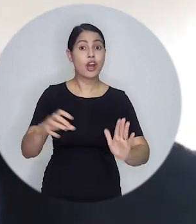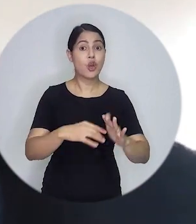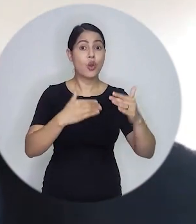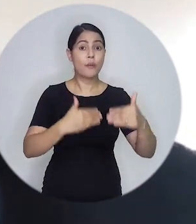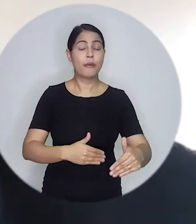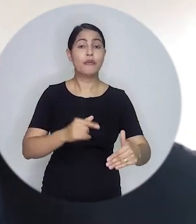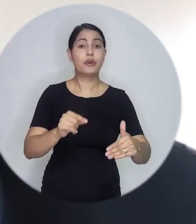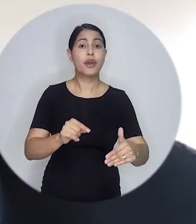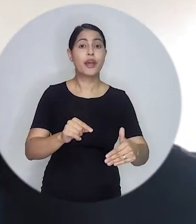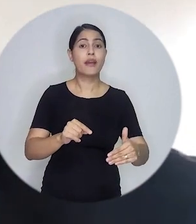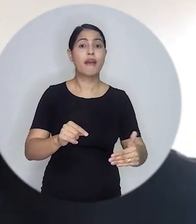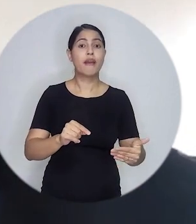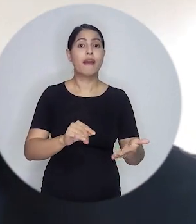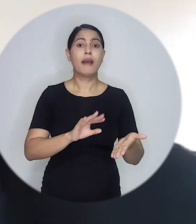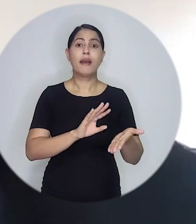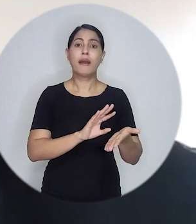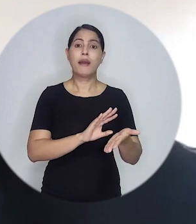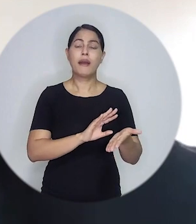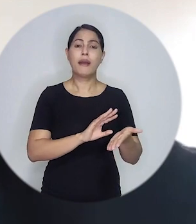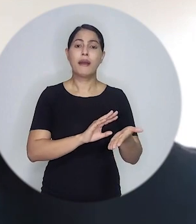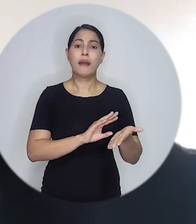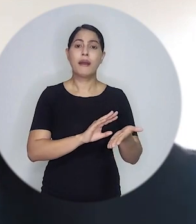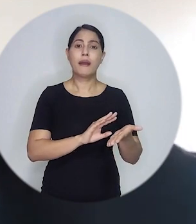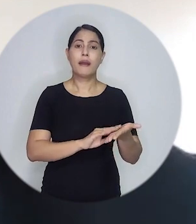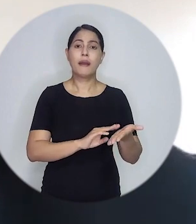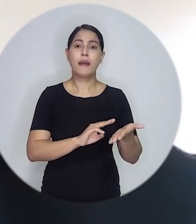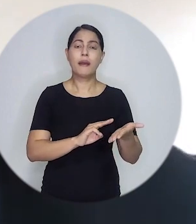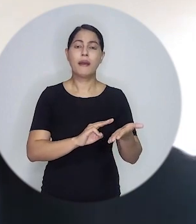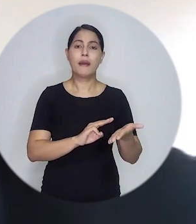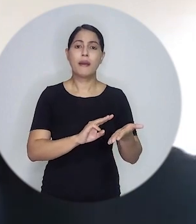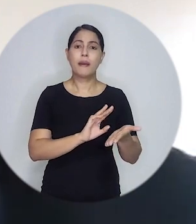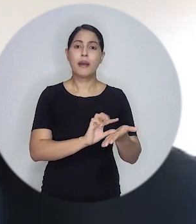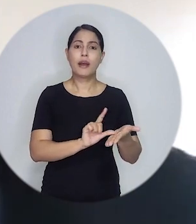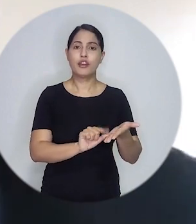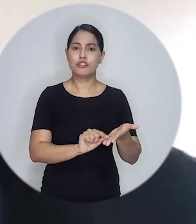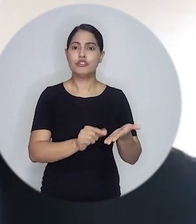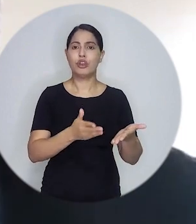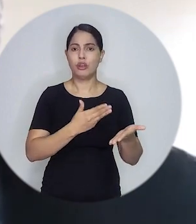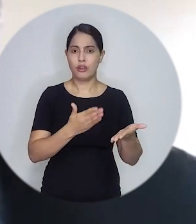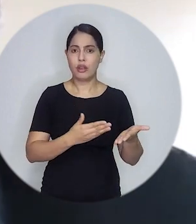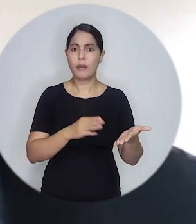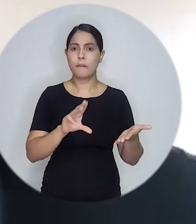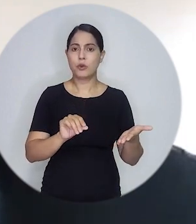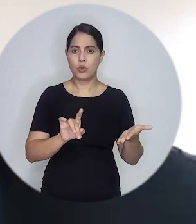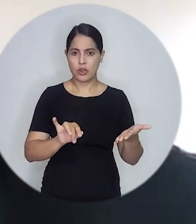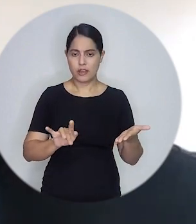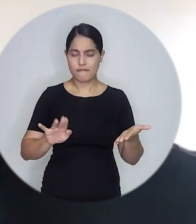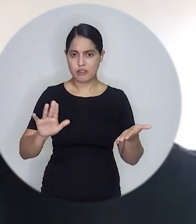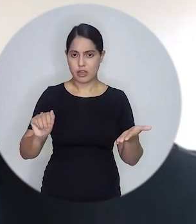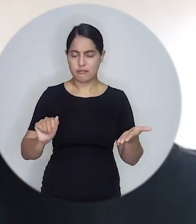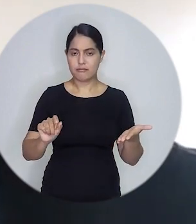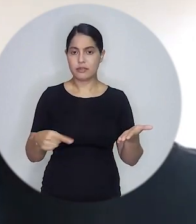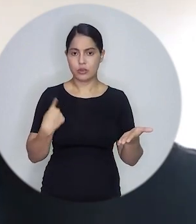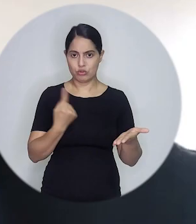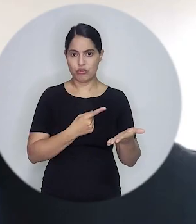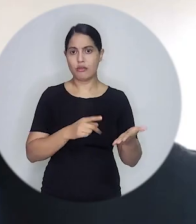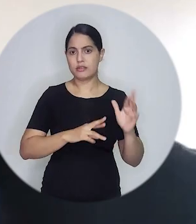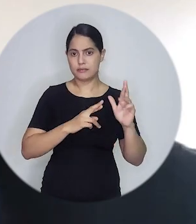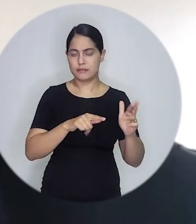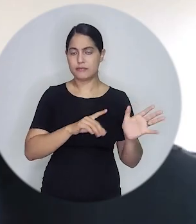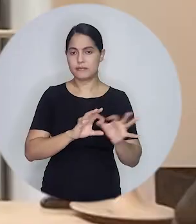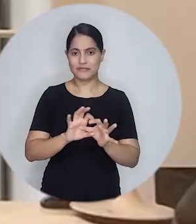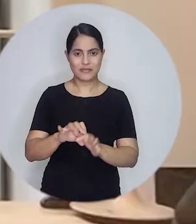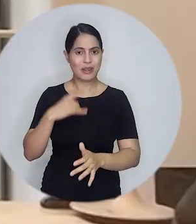de monografia também. Quem sabe poderemos estar dando um avanço com esse projeto na Conferência Nacional